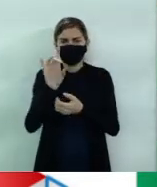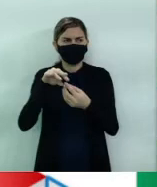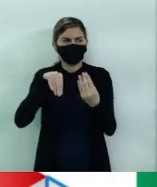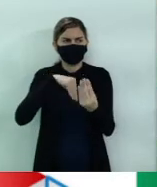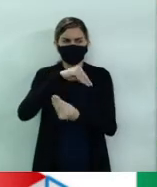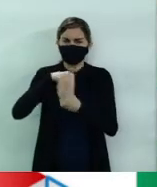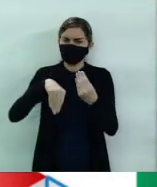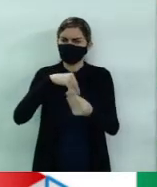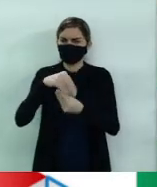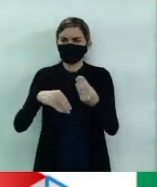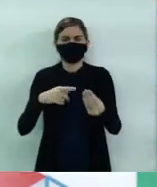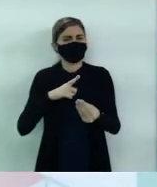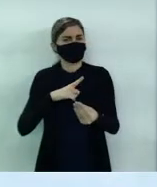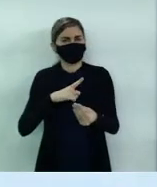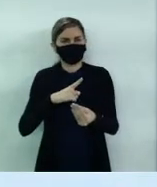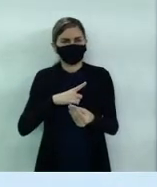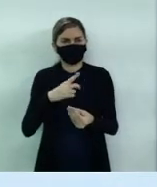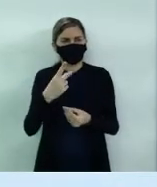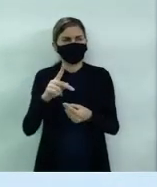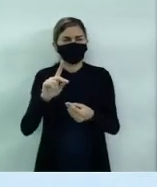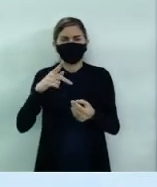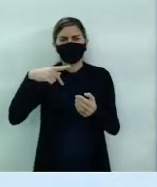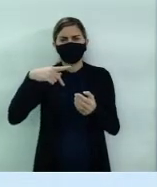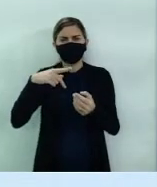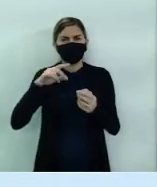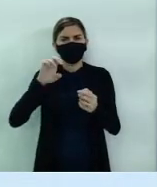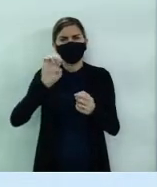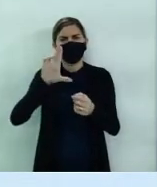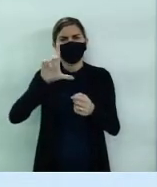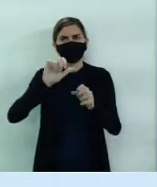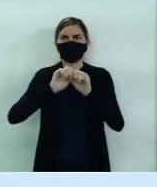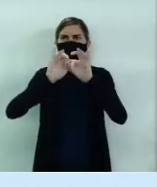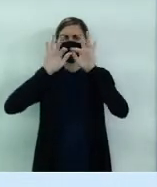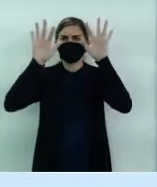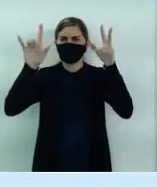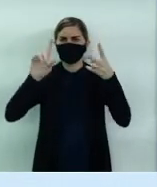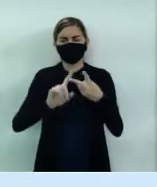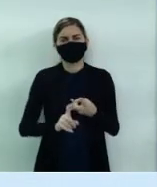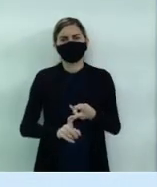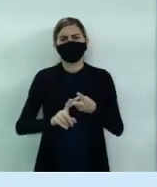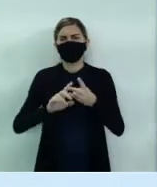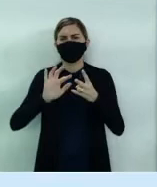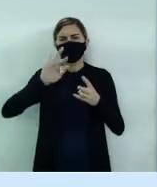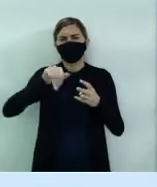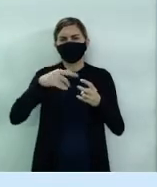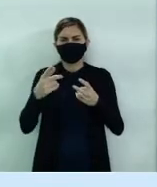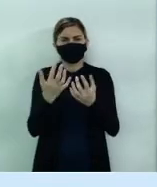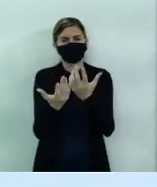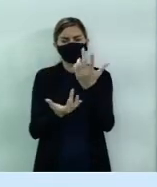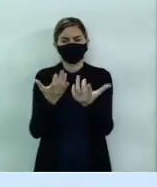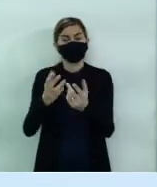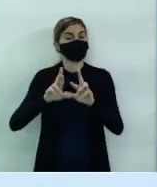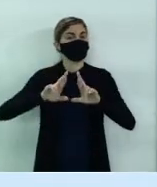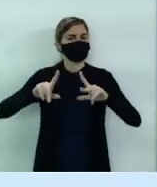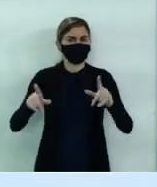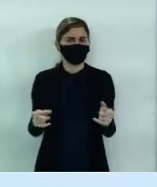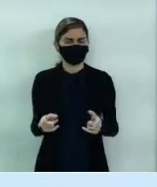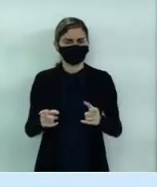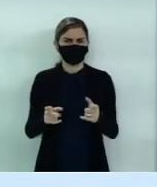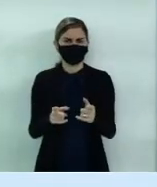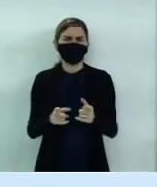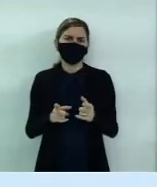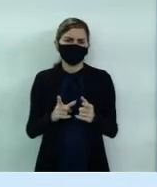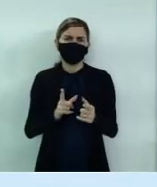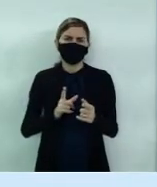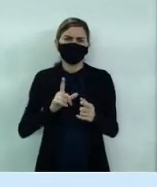substância ela vai ter o seu ponto de ebulição, né, e o seu ponto ali de fusão, que são diferentes. Que ela vai entrar no